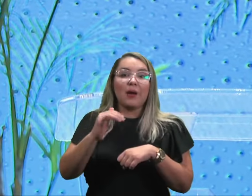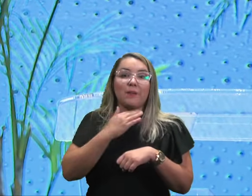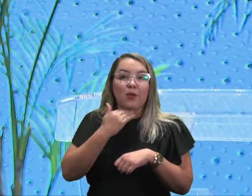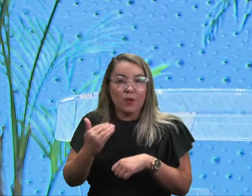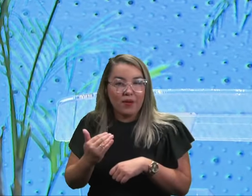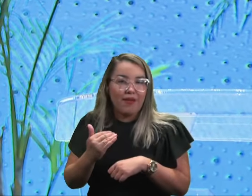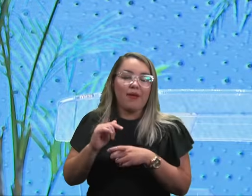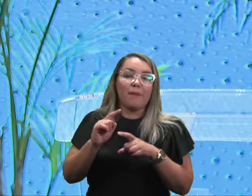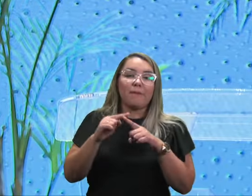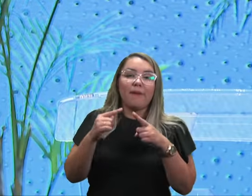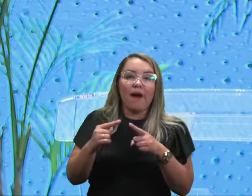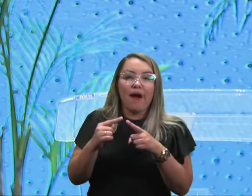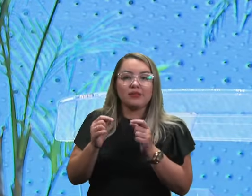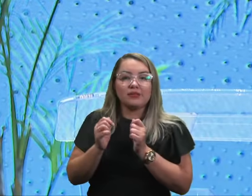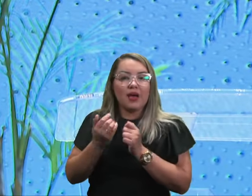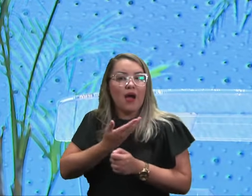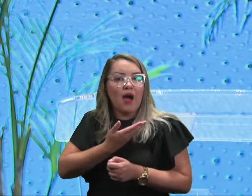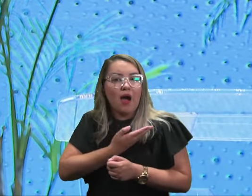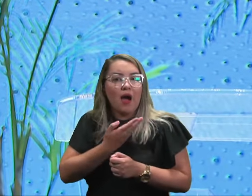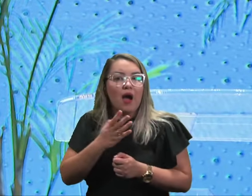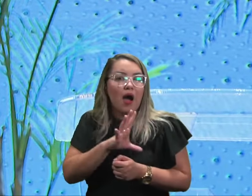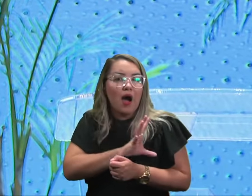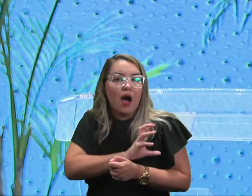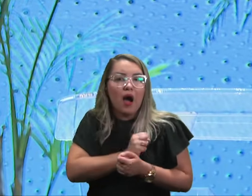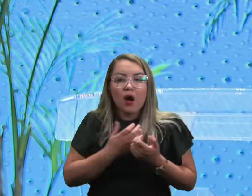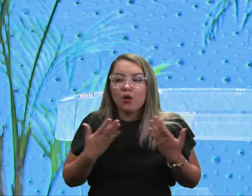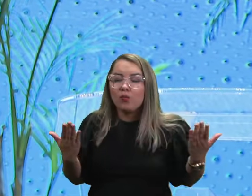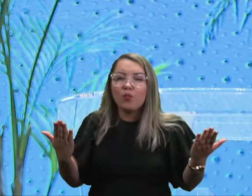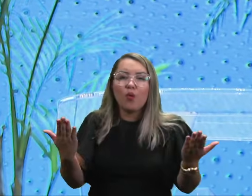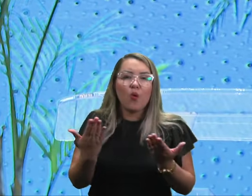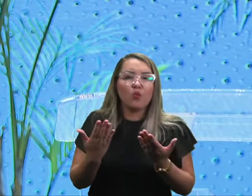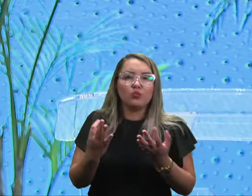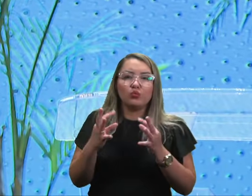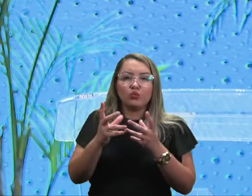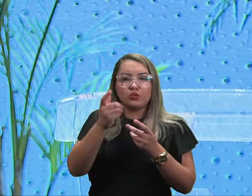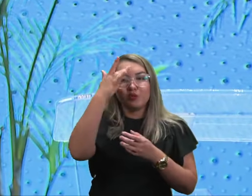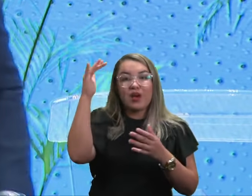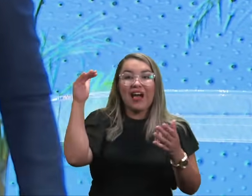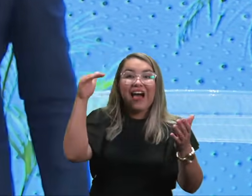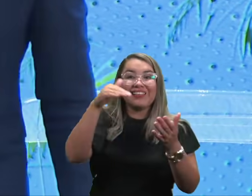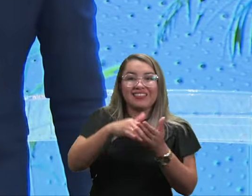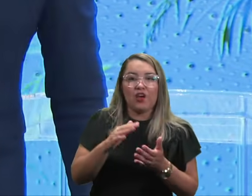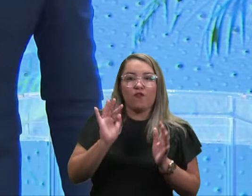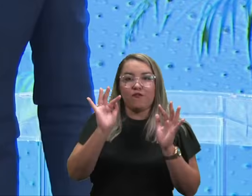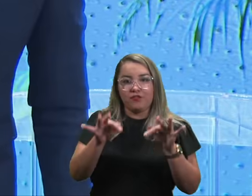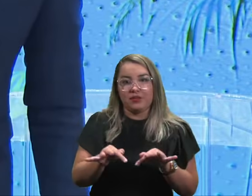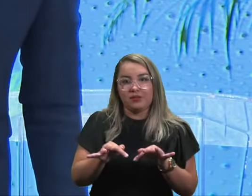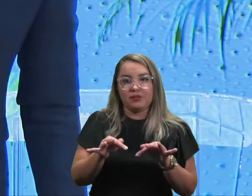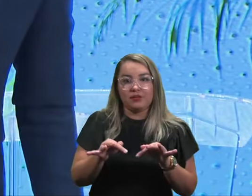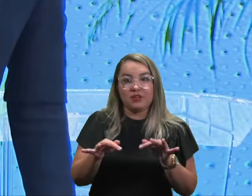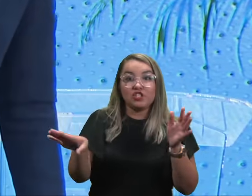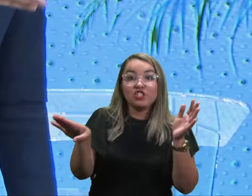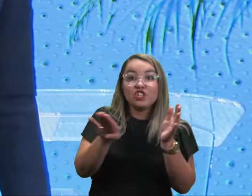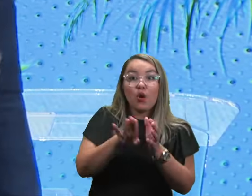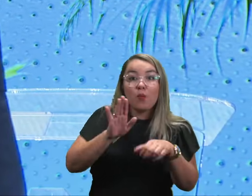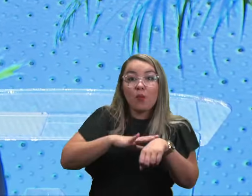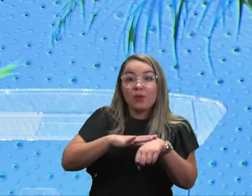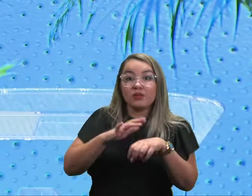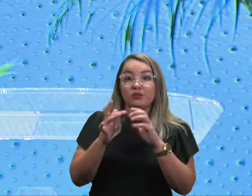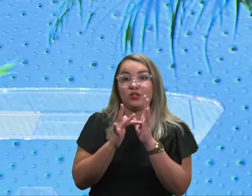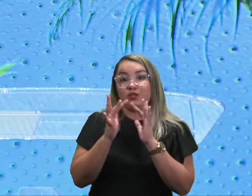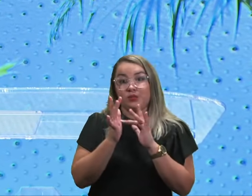os seus que estavam no mundo, amou-os até o fim. Notem, chegou a hora de